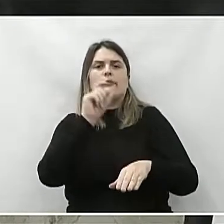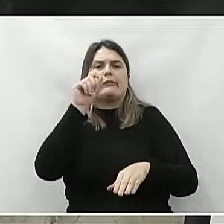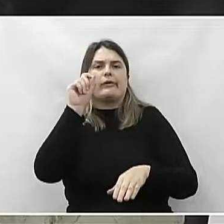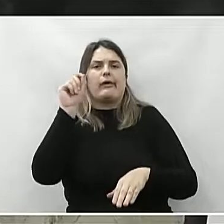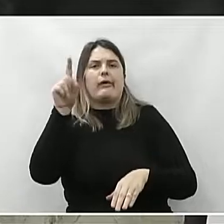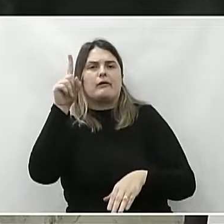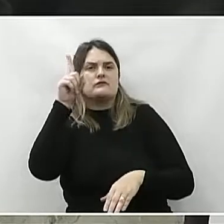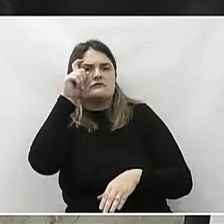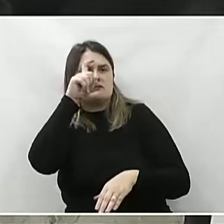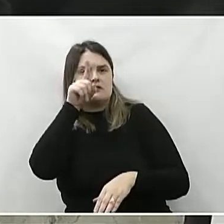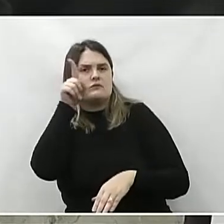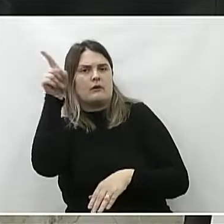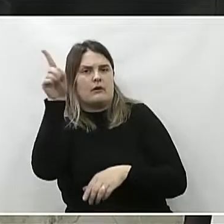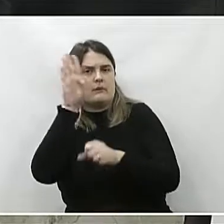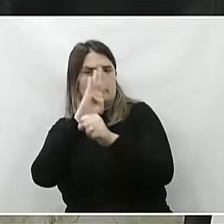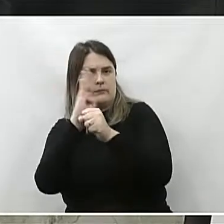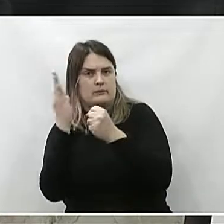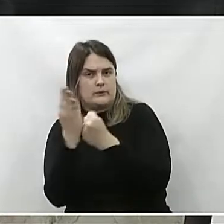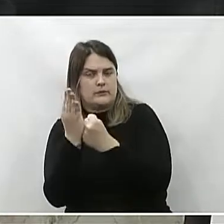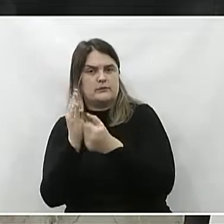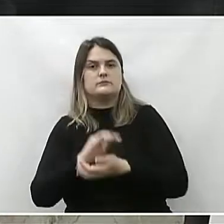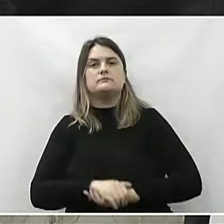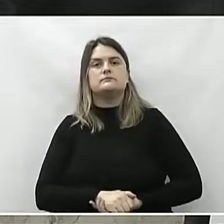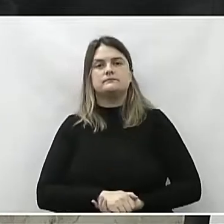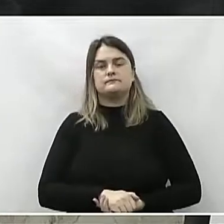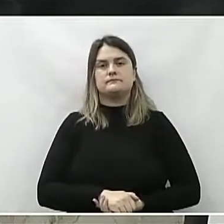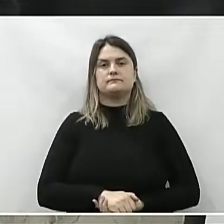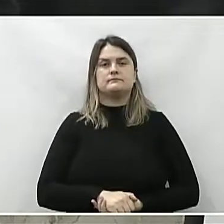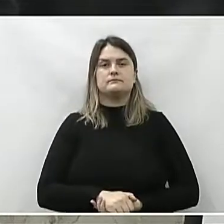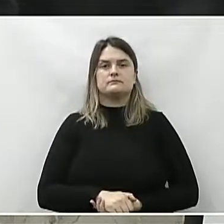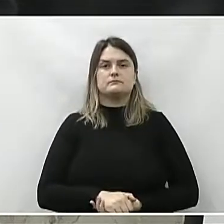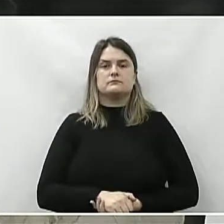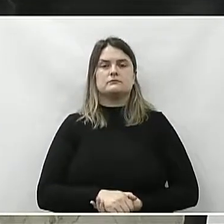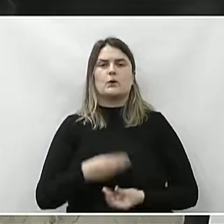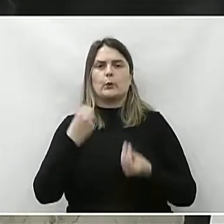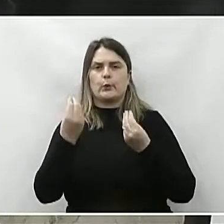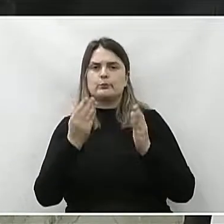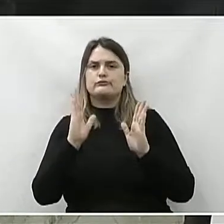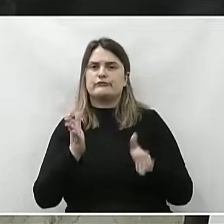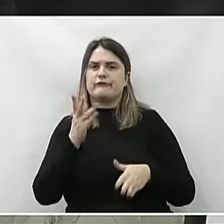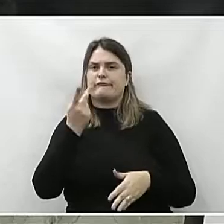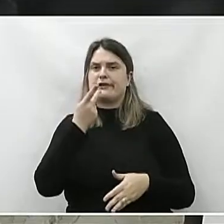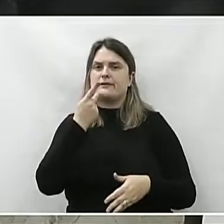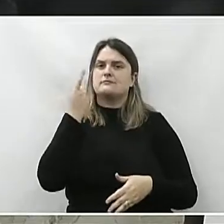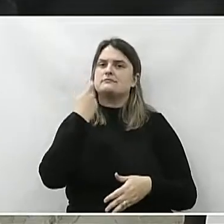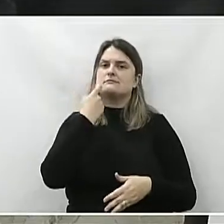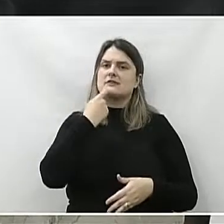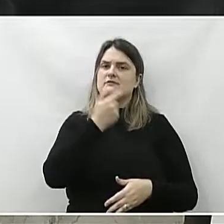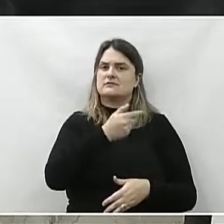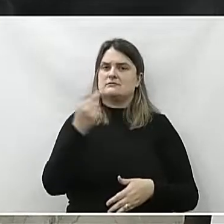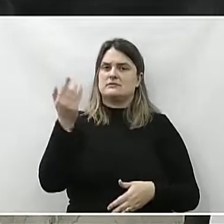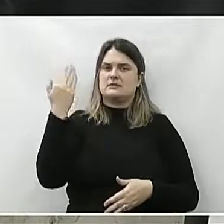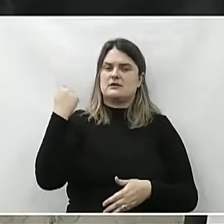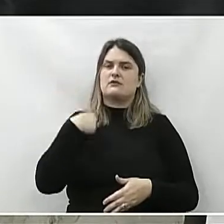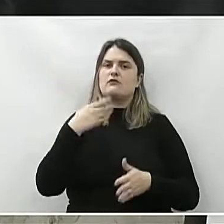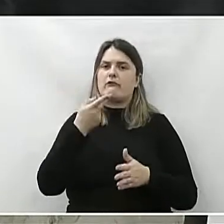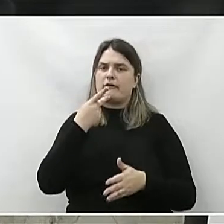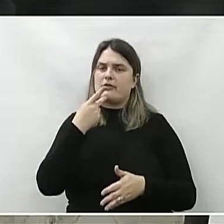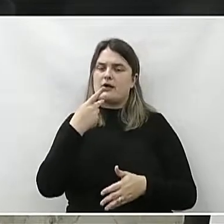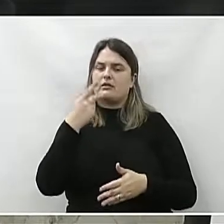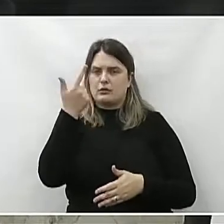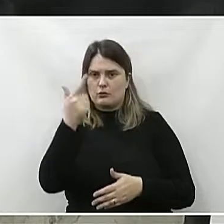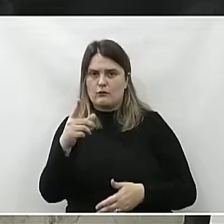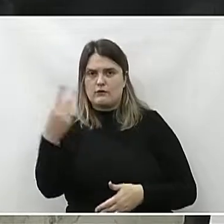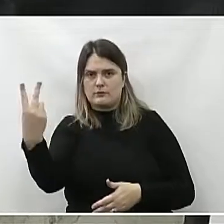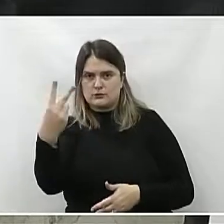dificuldades daquela comunidade. Então, como falei na sexta-feira, repito novamente a vocês duas, e